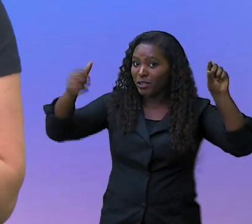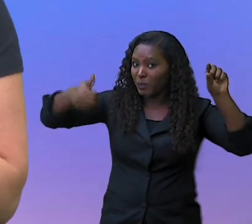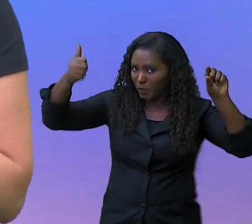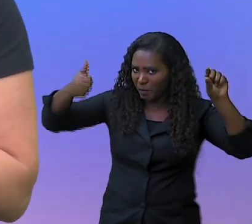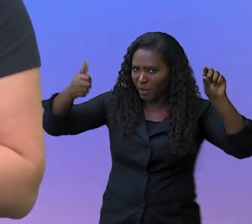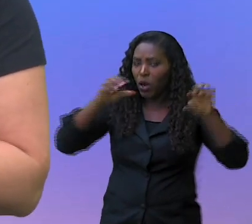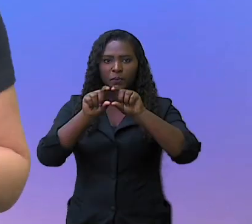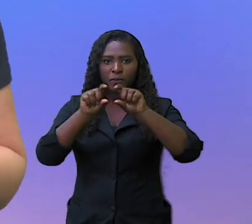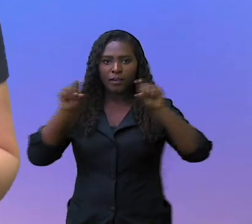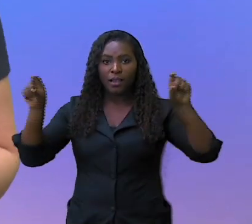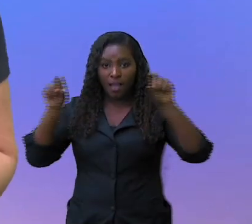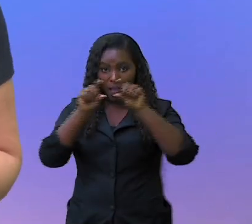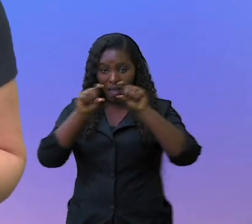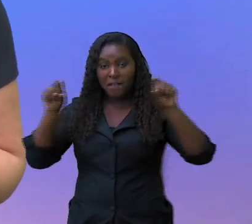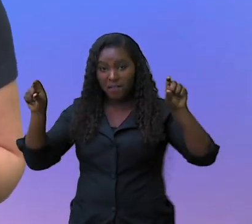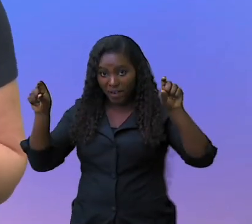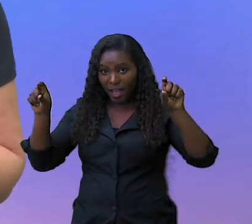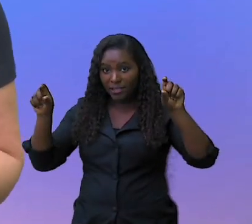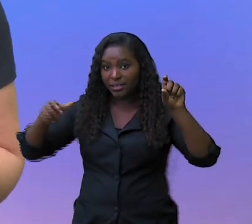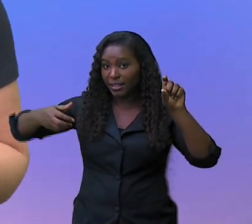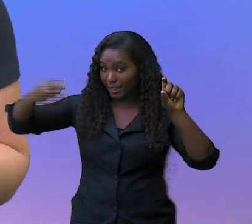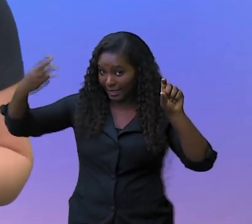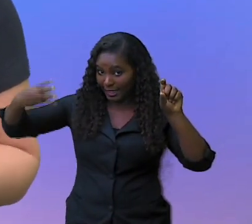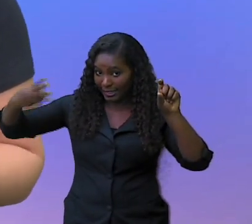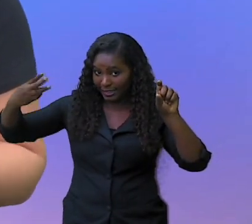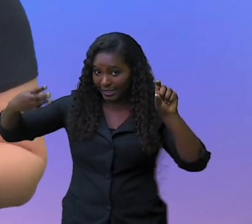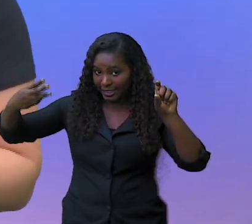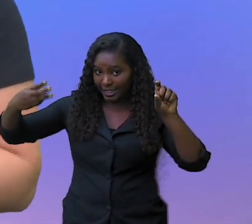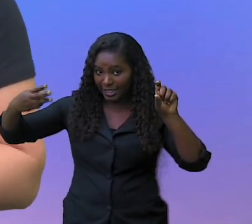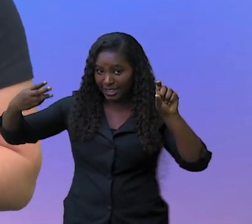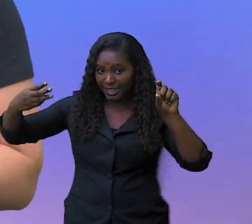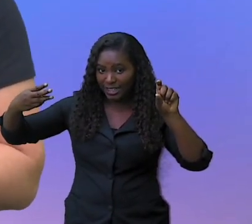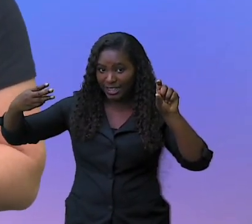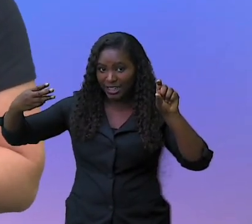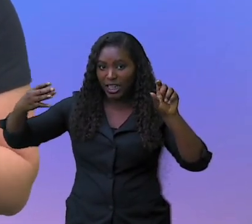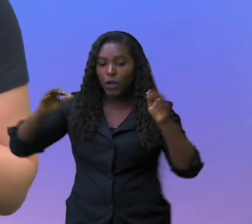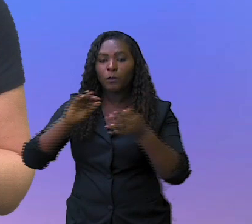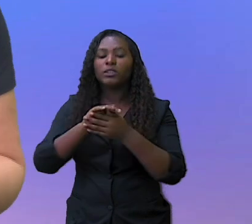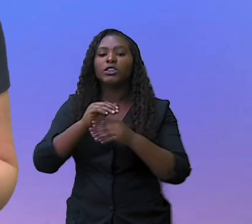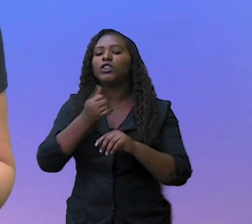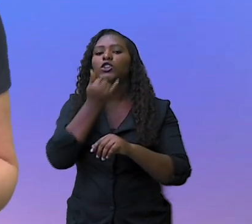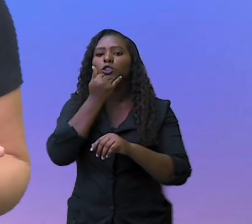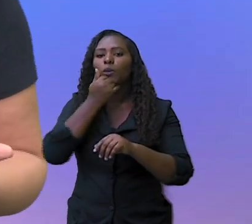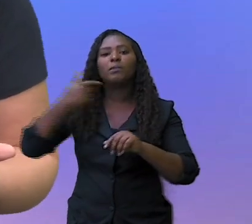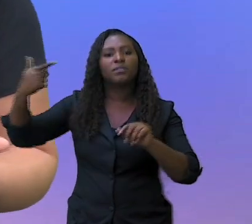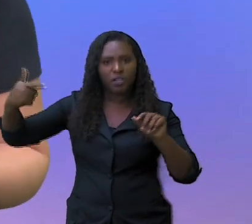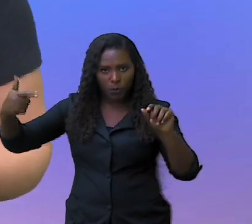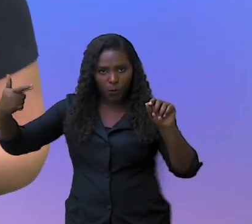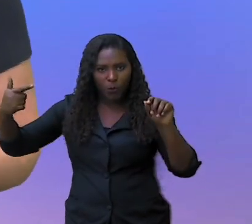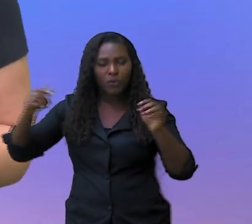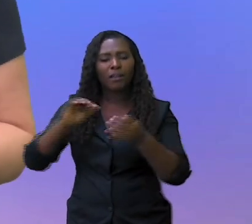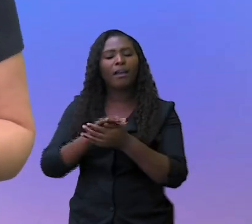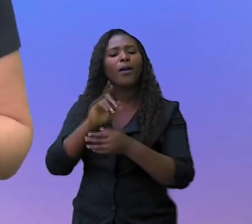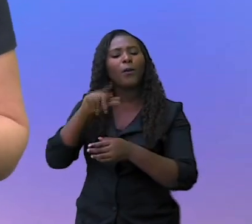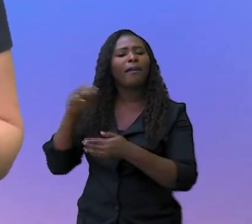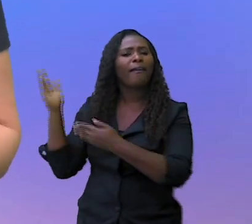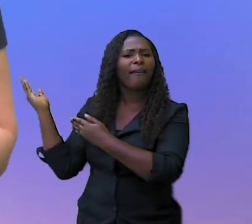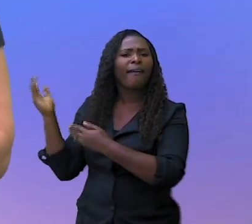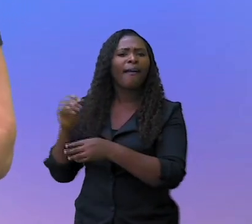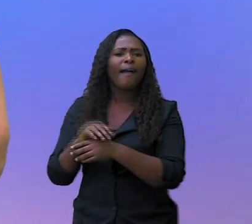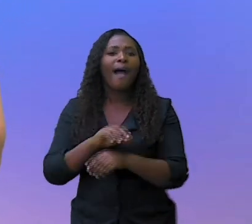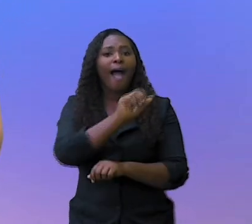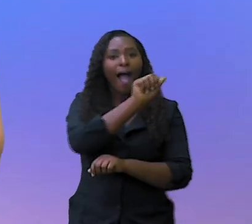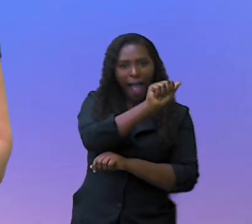aí é o artigo. A menina era extremamente simpática. Esse a é artigo, né? E aí acompanhando